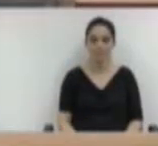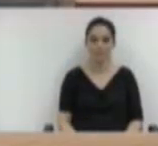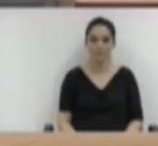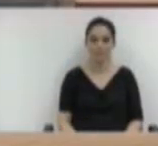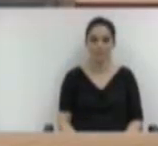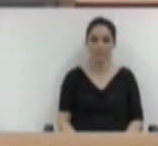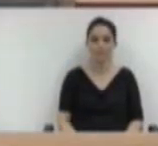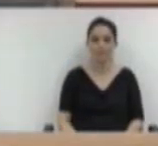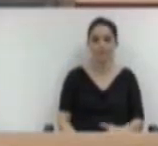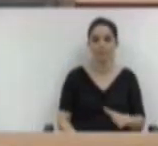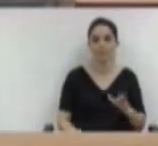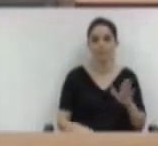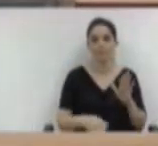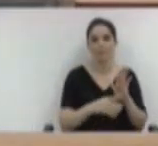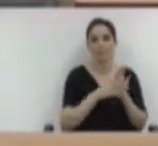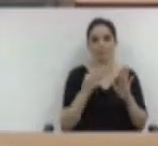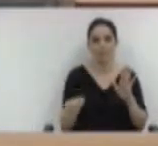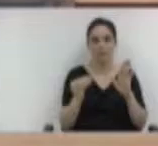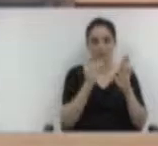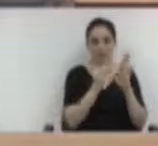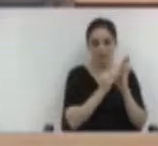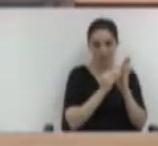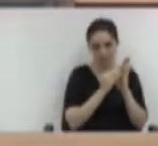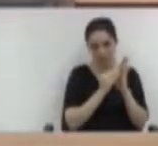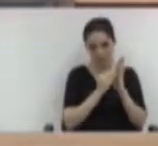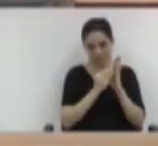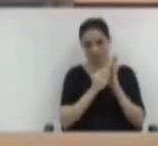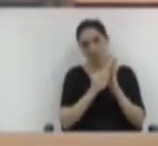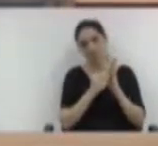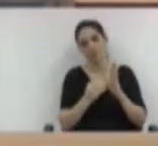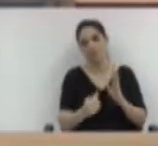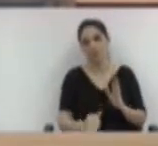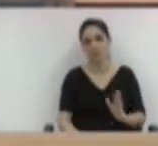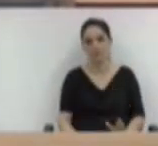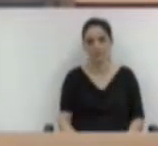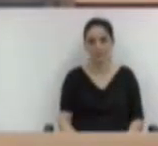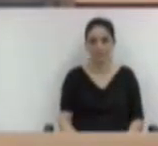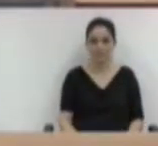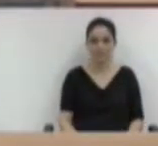Emenda número 202 ao projeto de lei complementar número